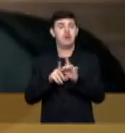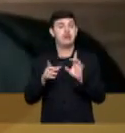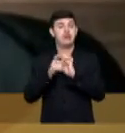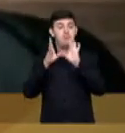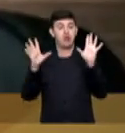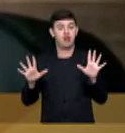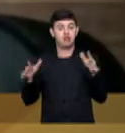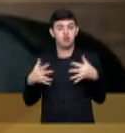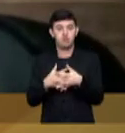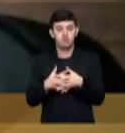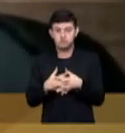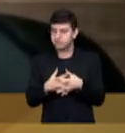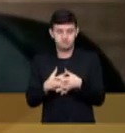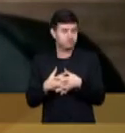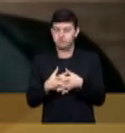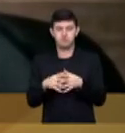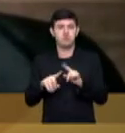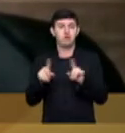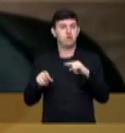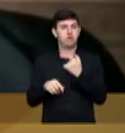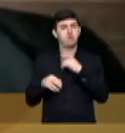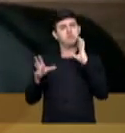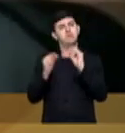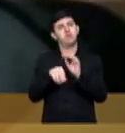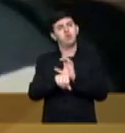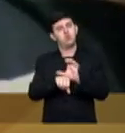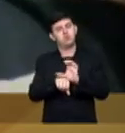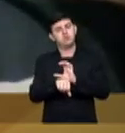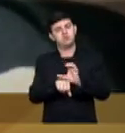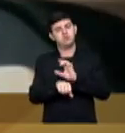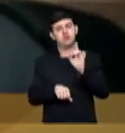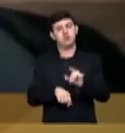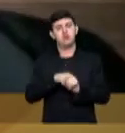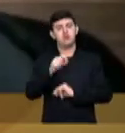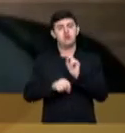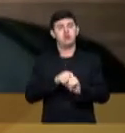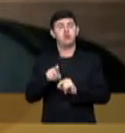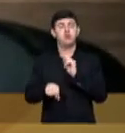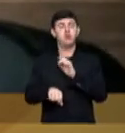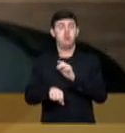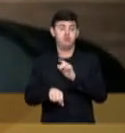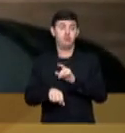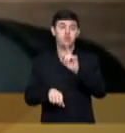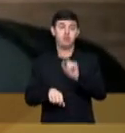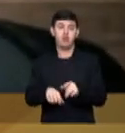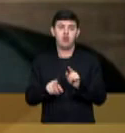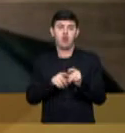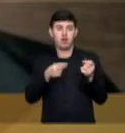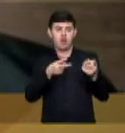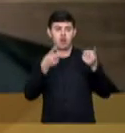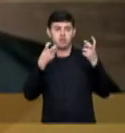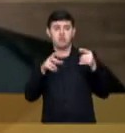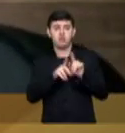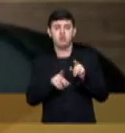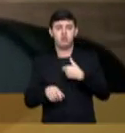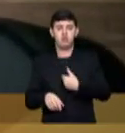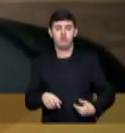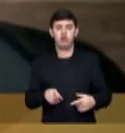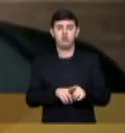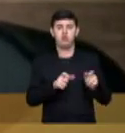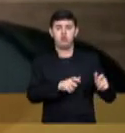democracia. Eis que a Constituição é também um contraponto à captura de governos locais